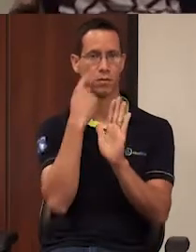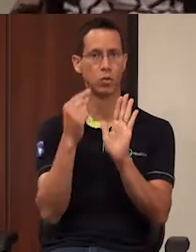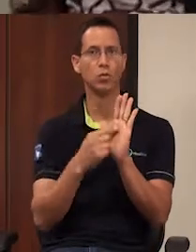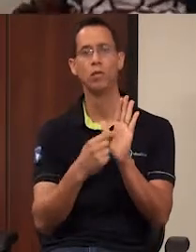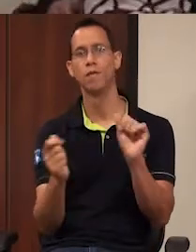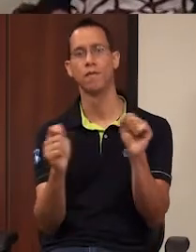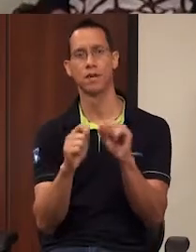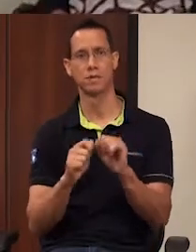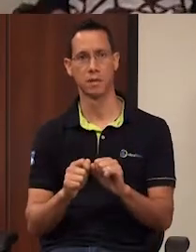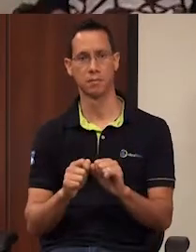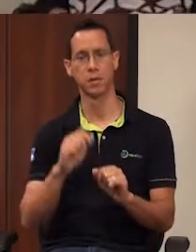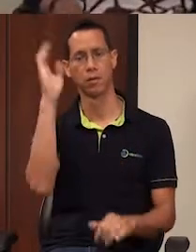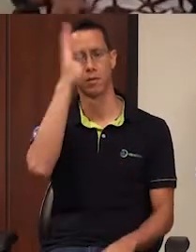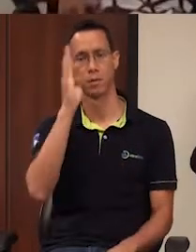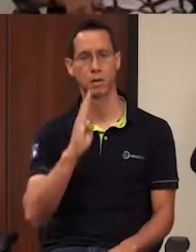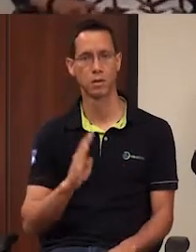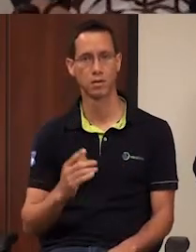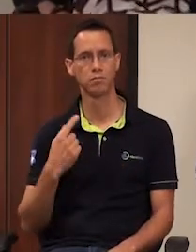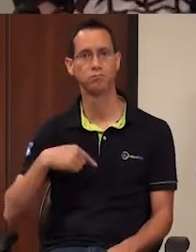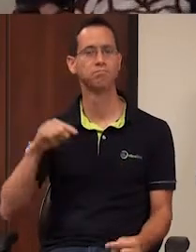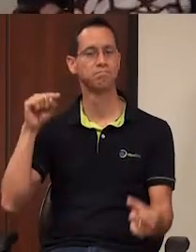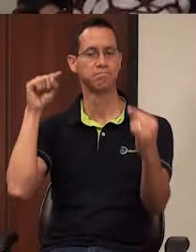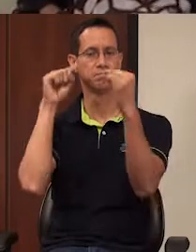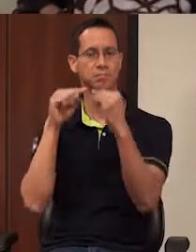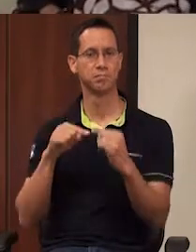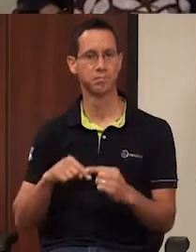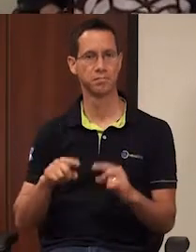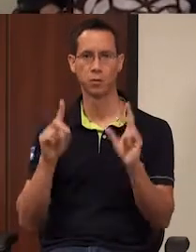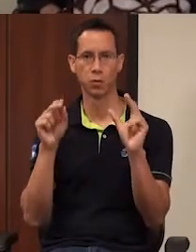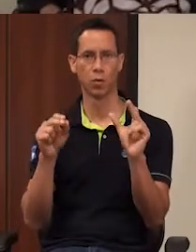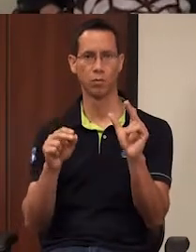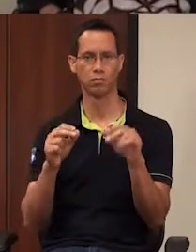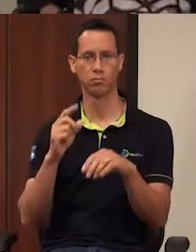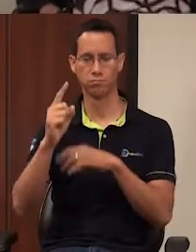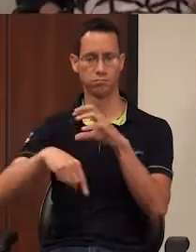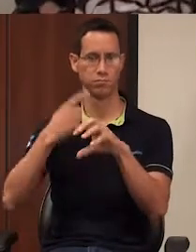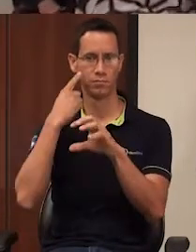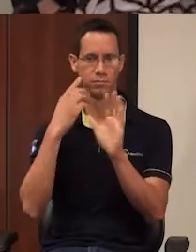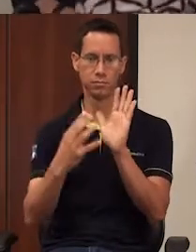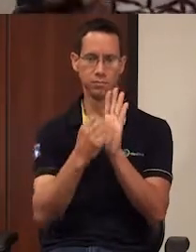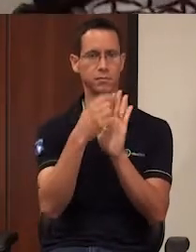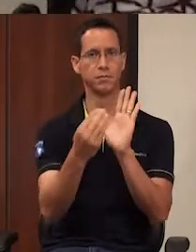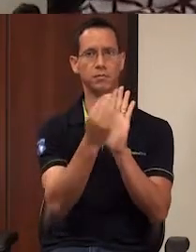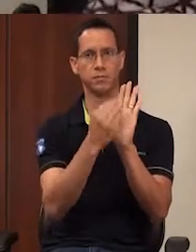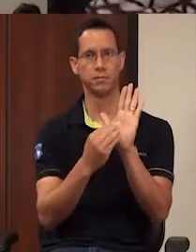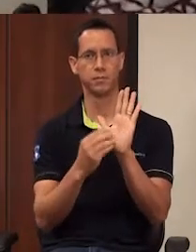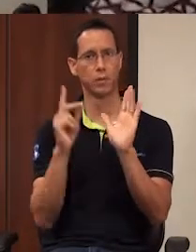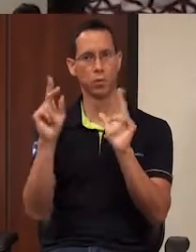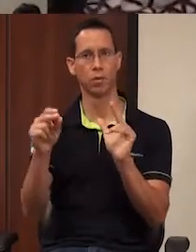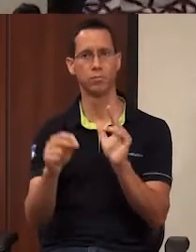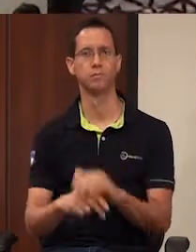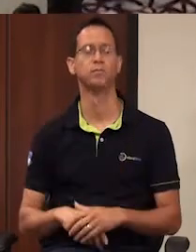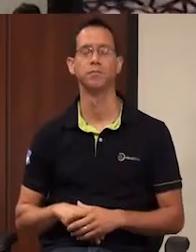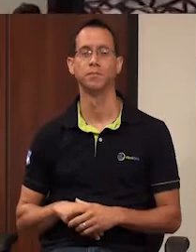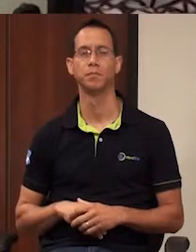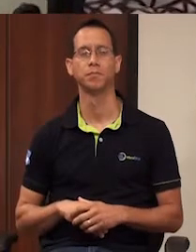fazer. E o Brasil foi fidedigno, a gente aplicou exatamente do jeito que está no documento internacional. Então, hoje não é só... Existe